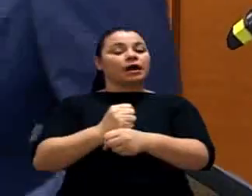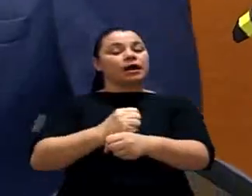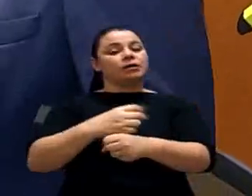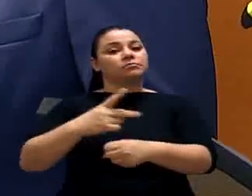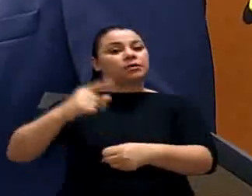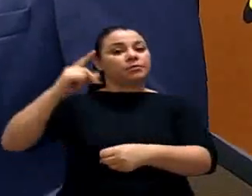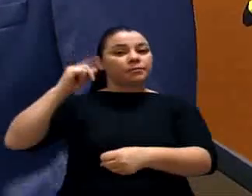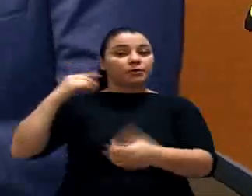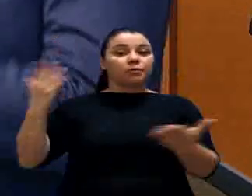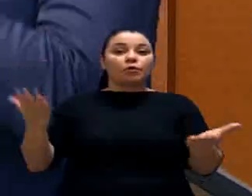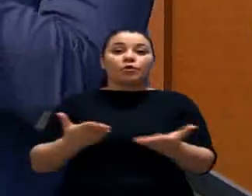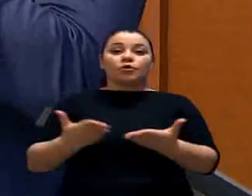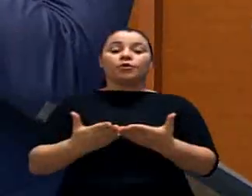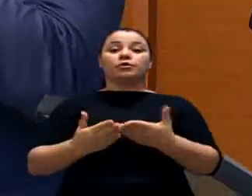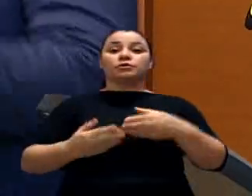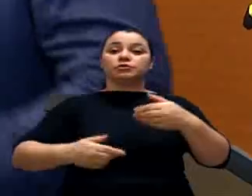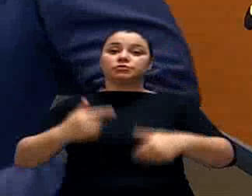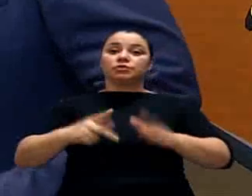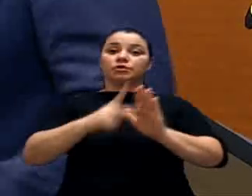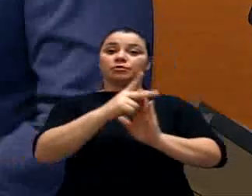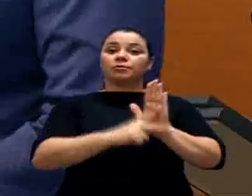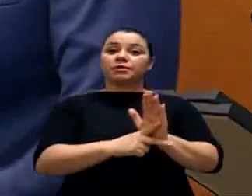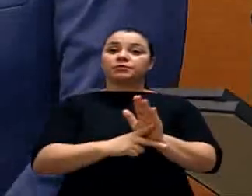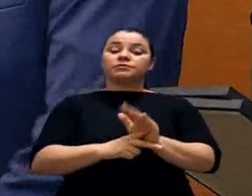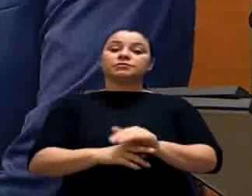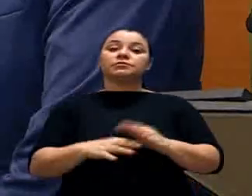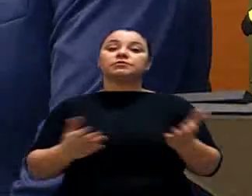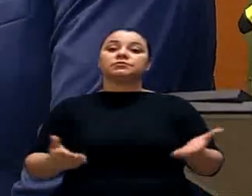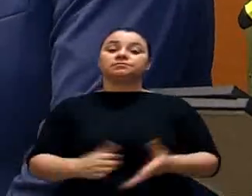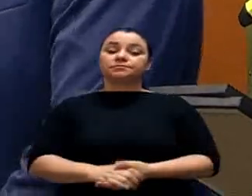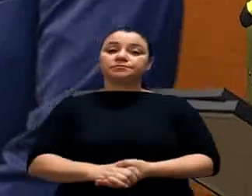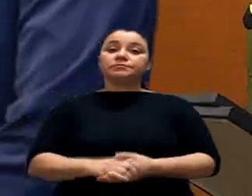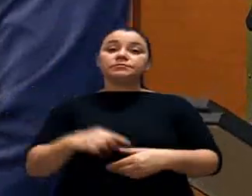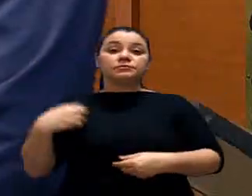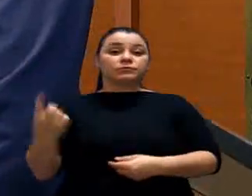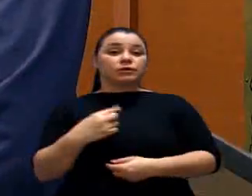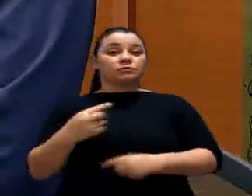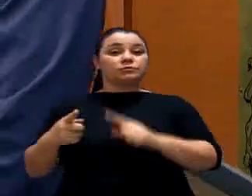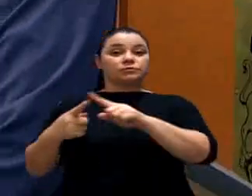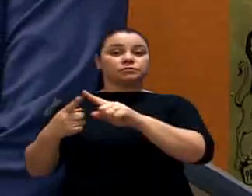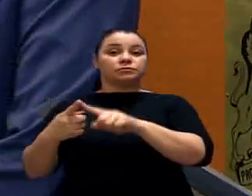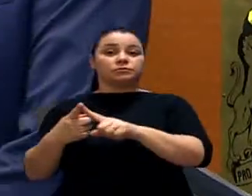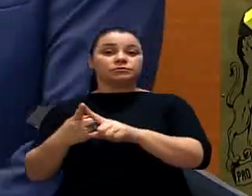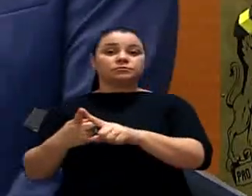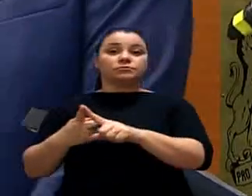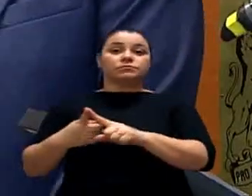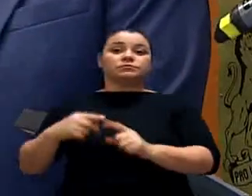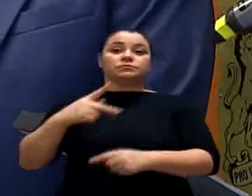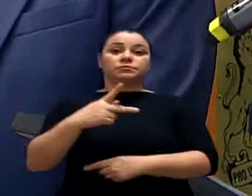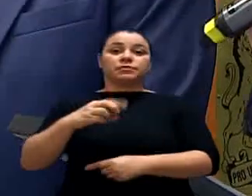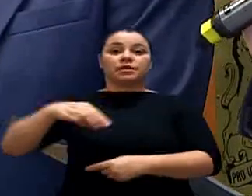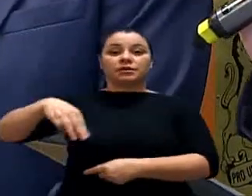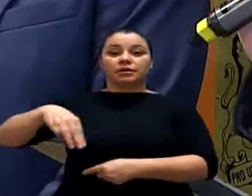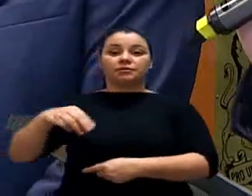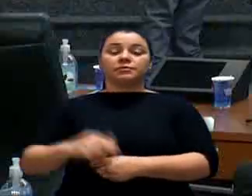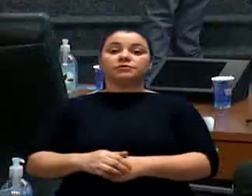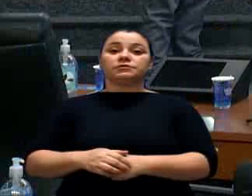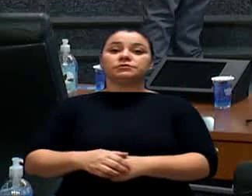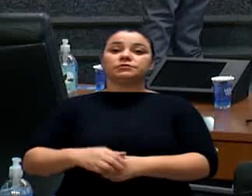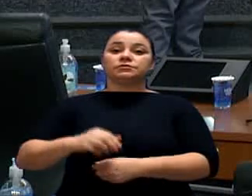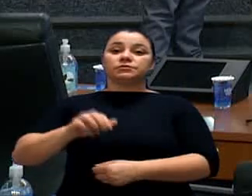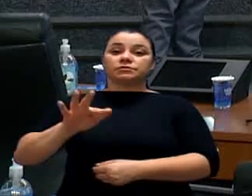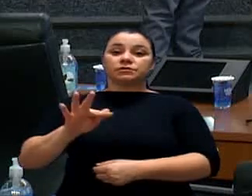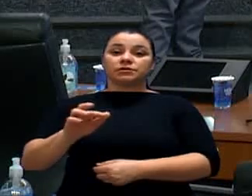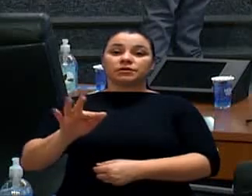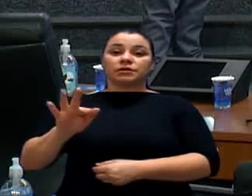hoje integram o programa Patrulha Rural Comunitária. Estamos aqui com o cabo PM Ricardo Justo Francisco, que tem